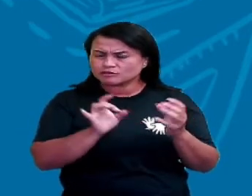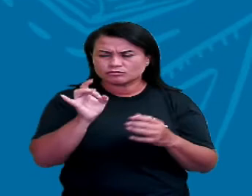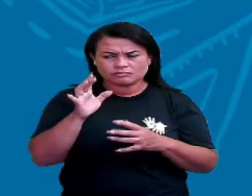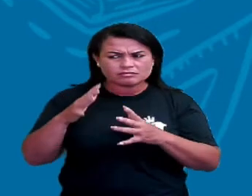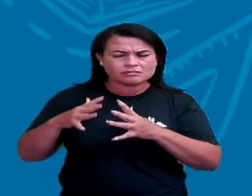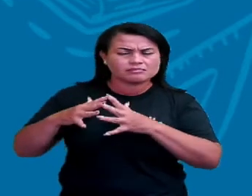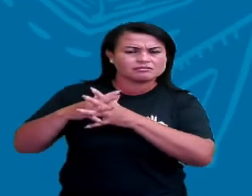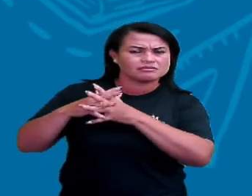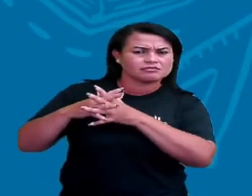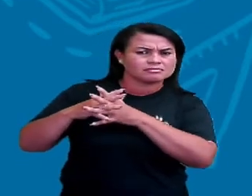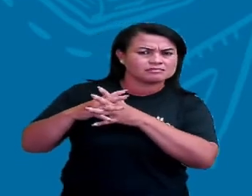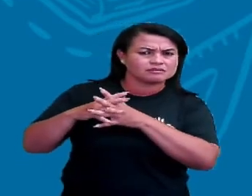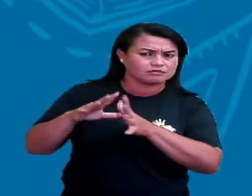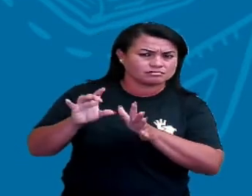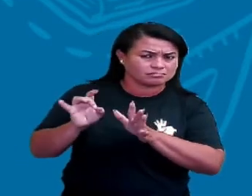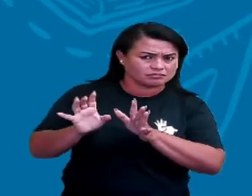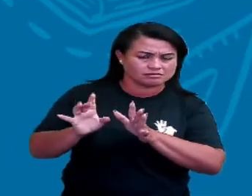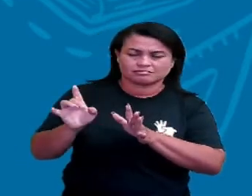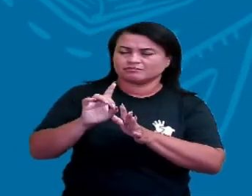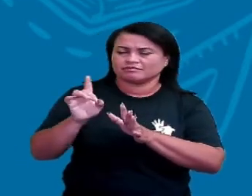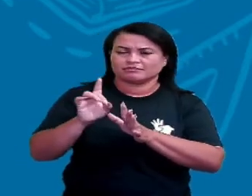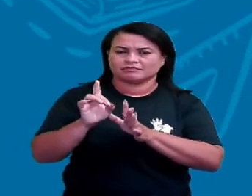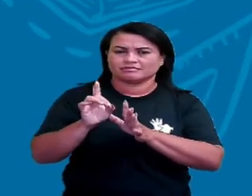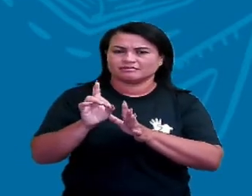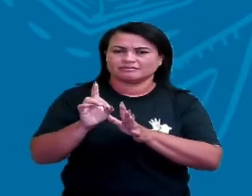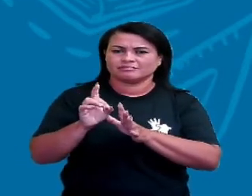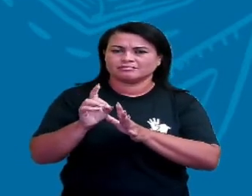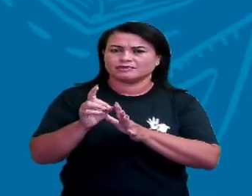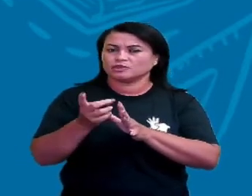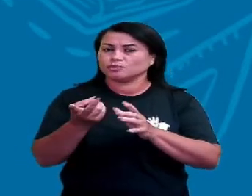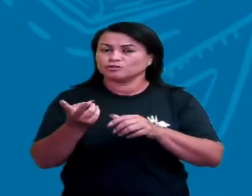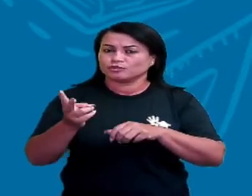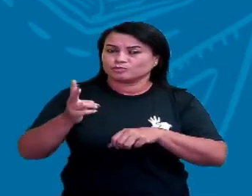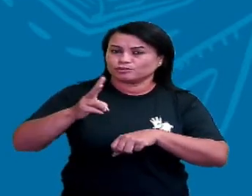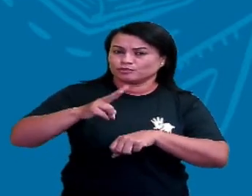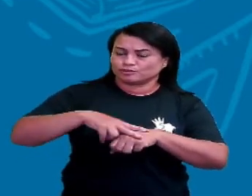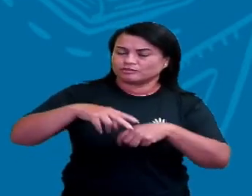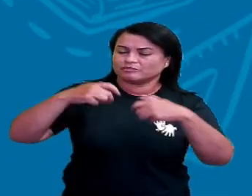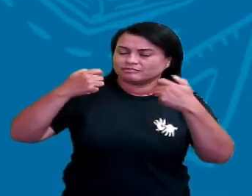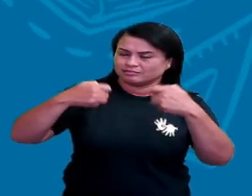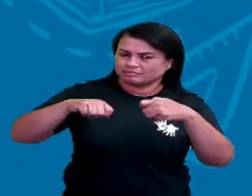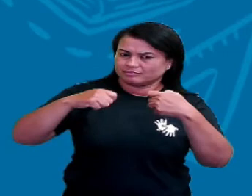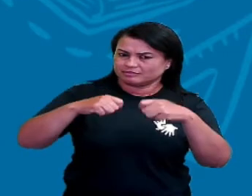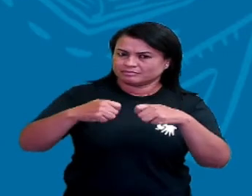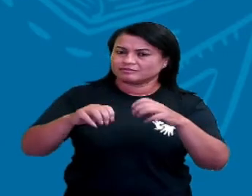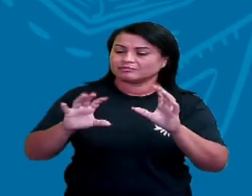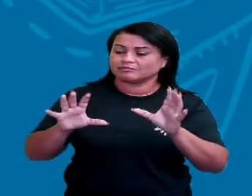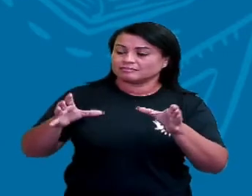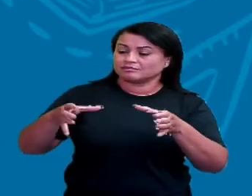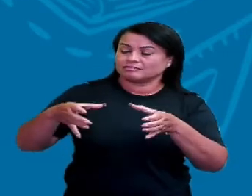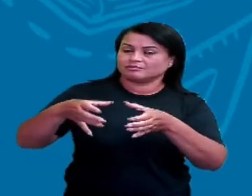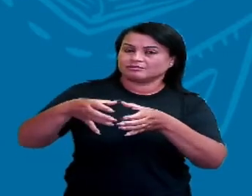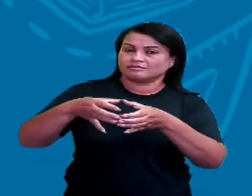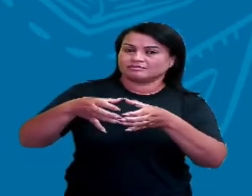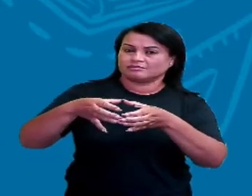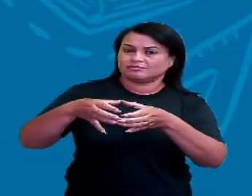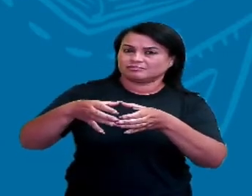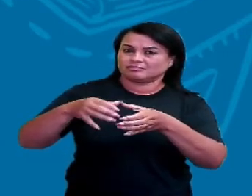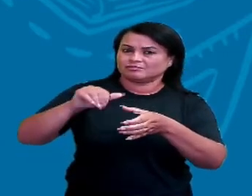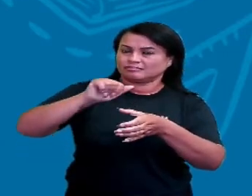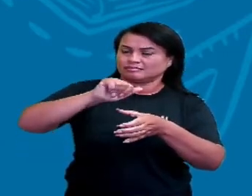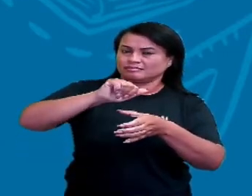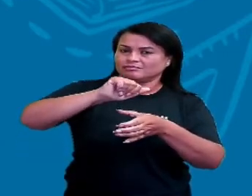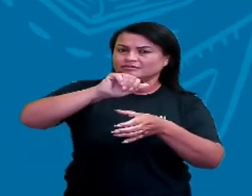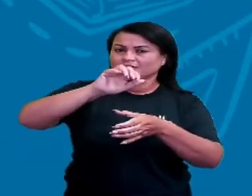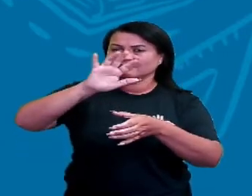só consoantes? Não, só consoantes não, né? Eu preciso, ó, do conjunto, tá certo? Que tá